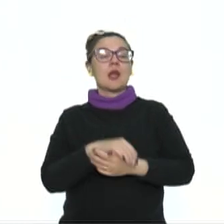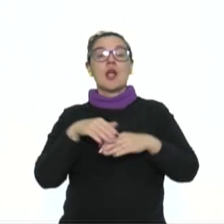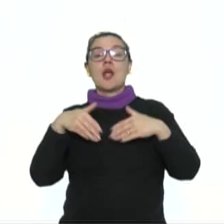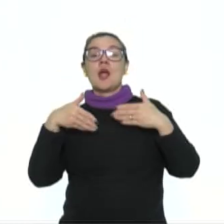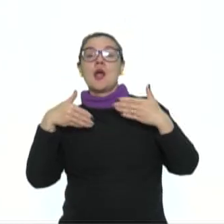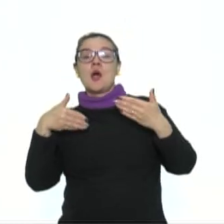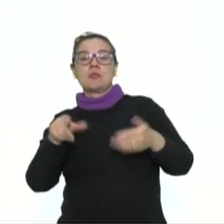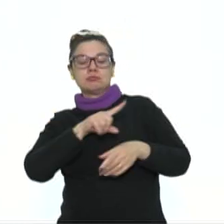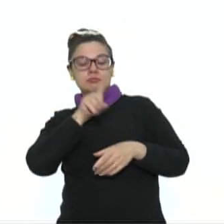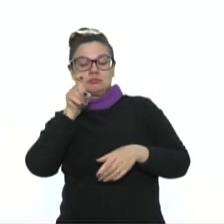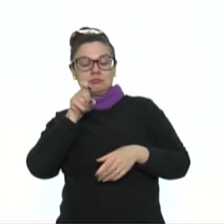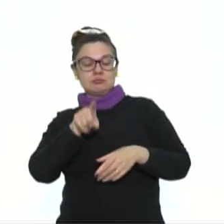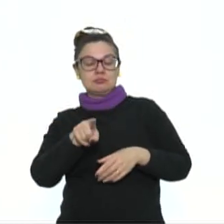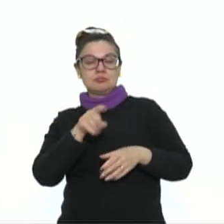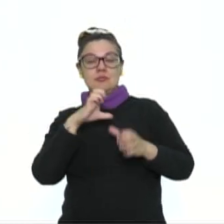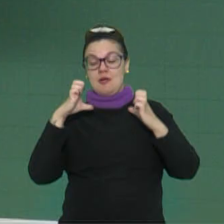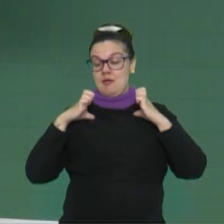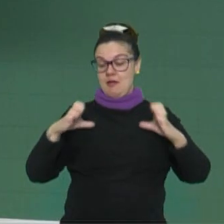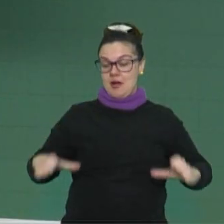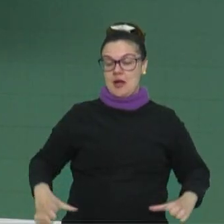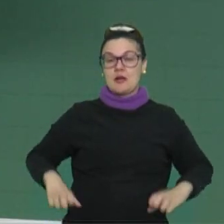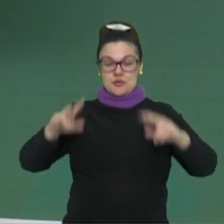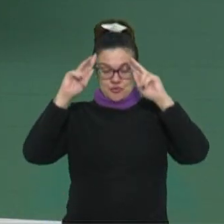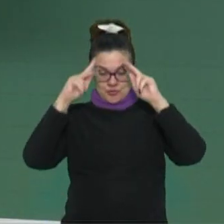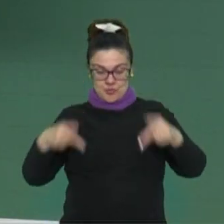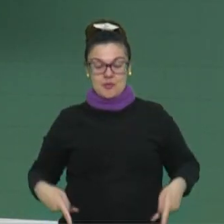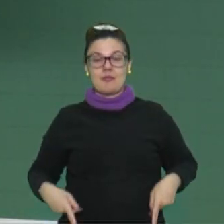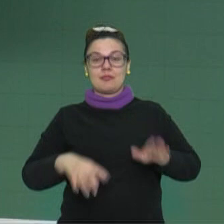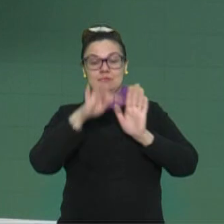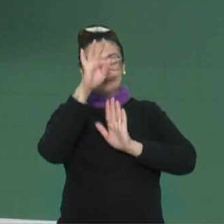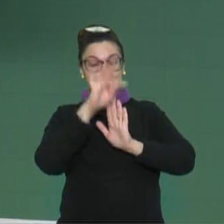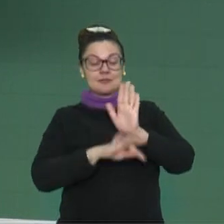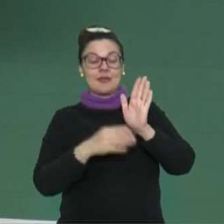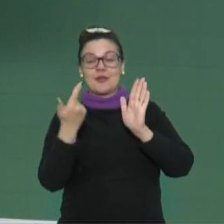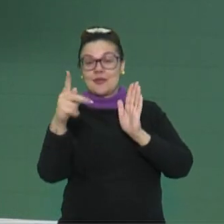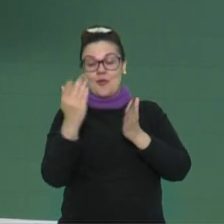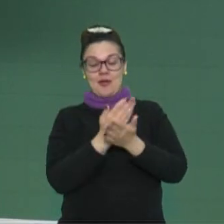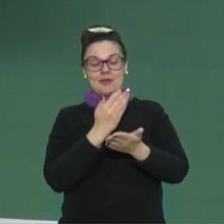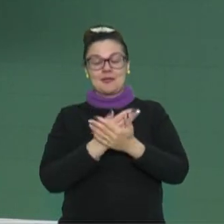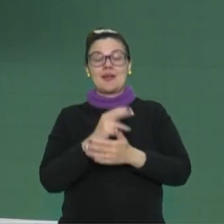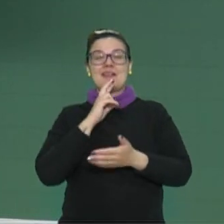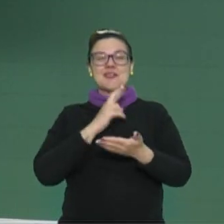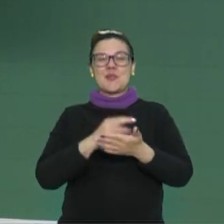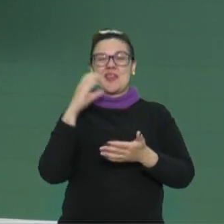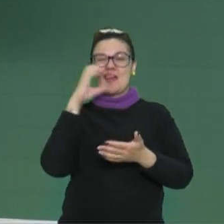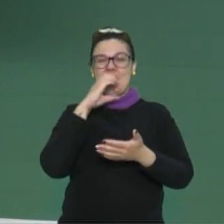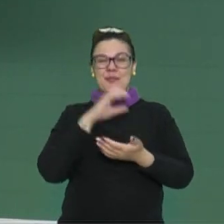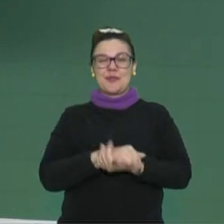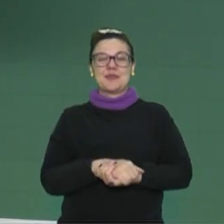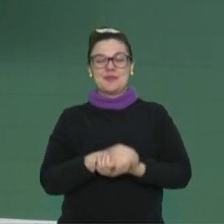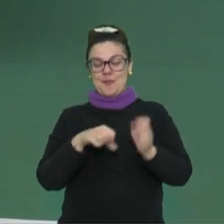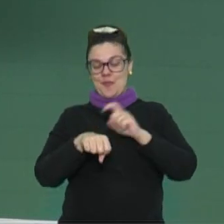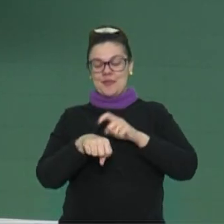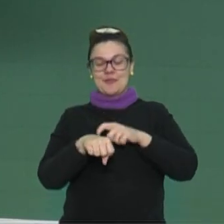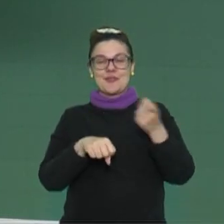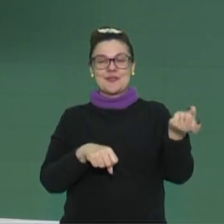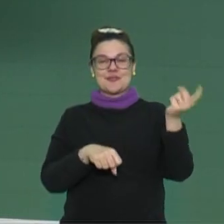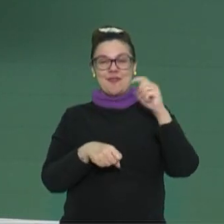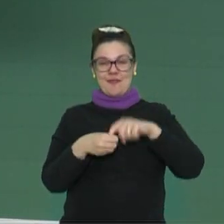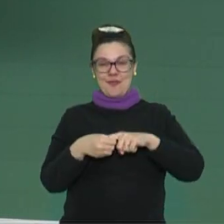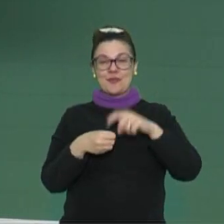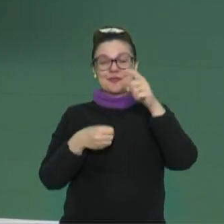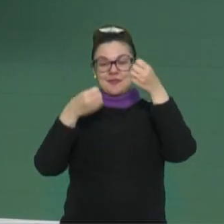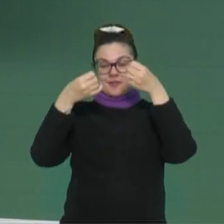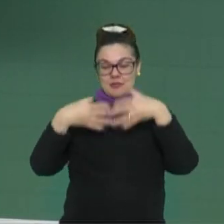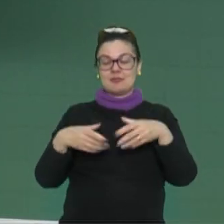da ética humanista? Então faça uma lista aí, escreve no seu caderno, pega seu lápis, sua caneta, responde aí que dentro de alguns minutinhos eu volto